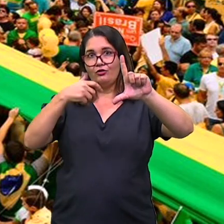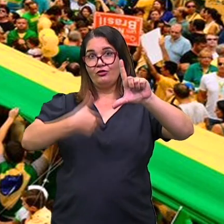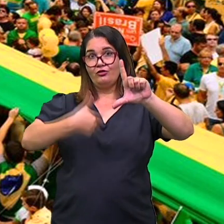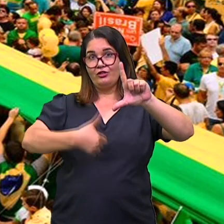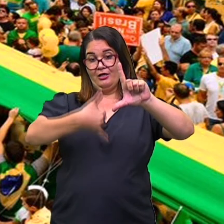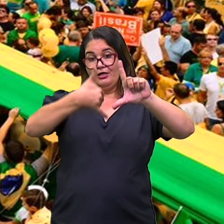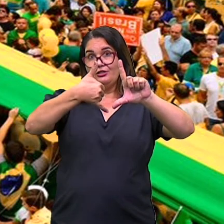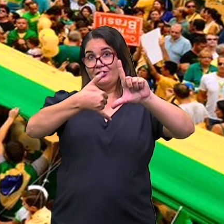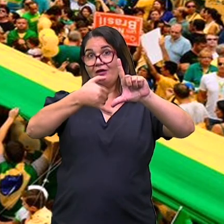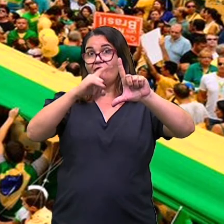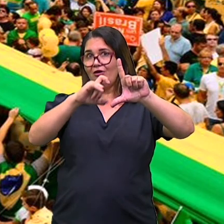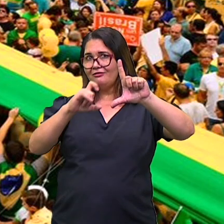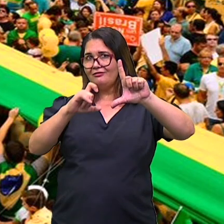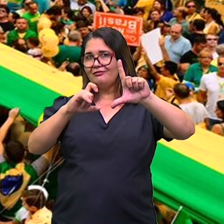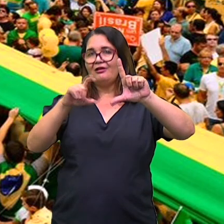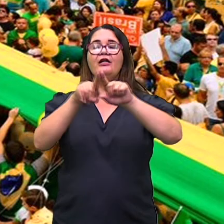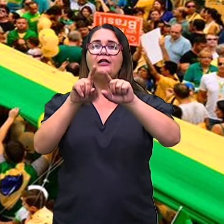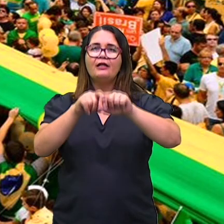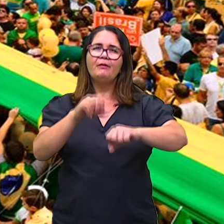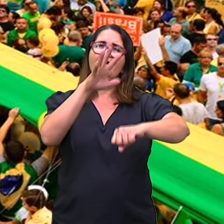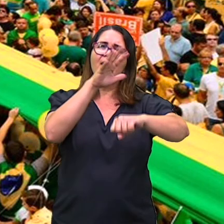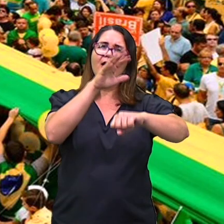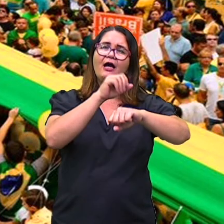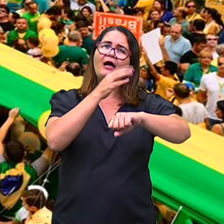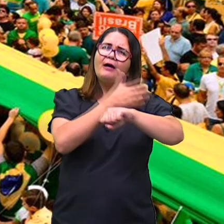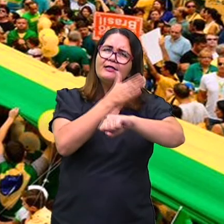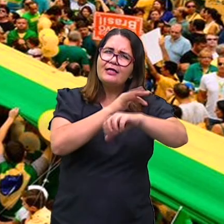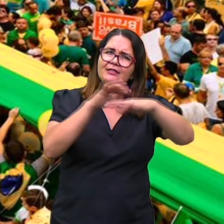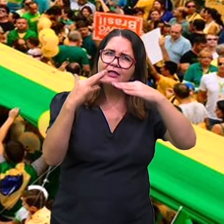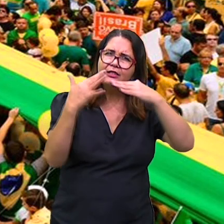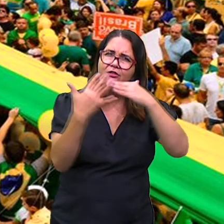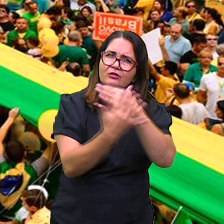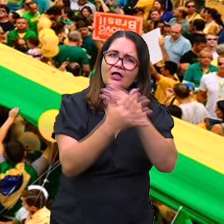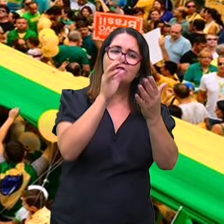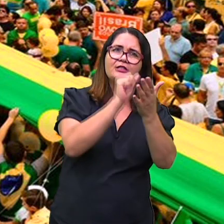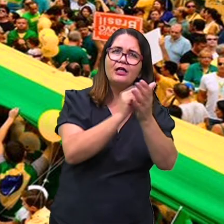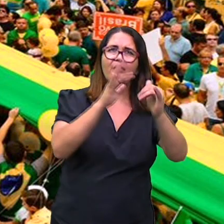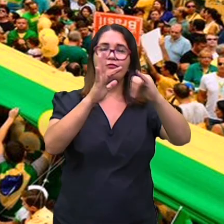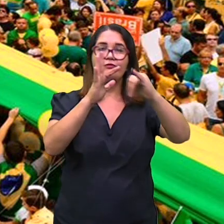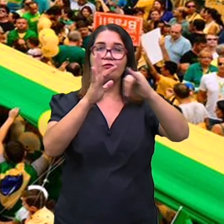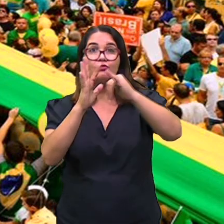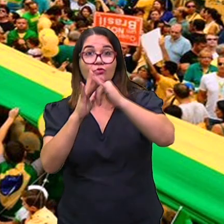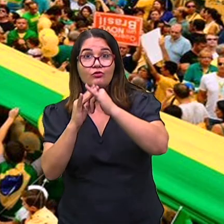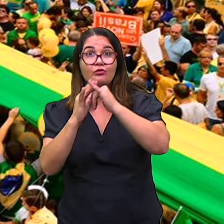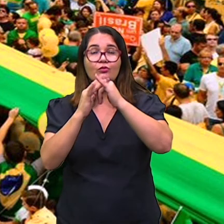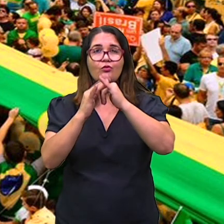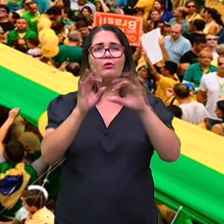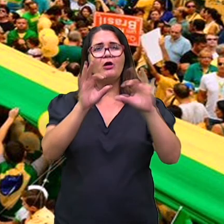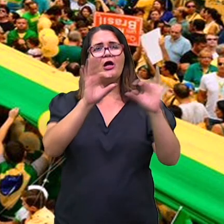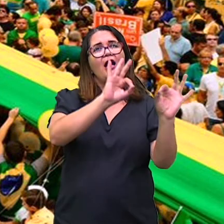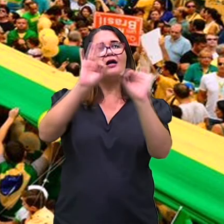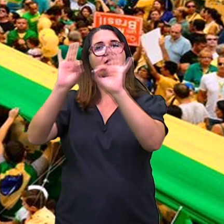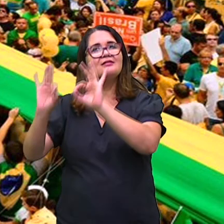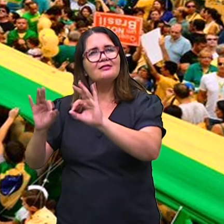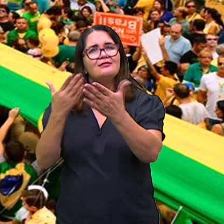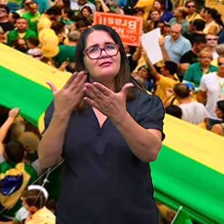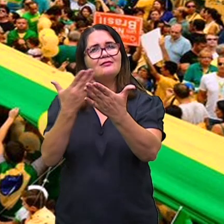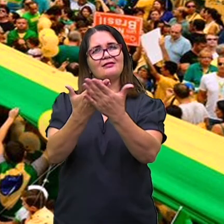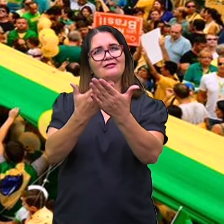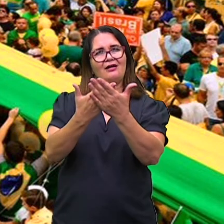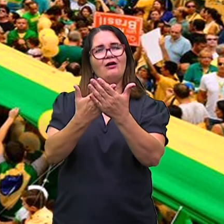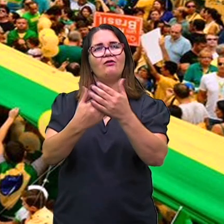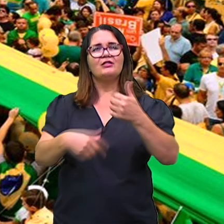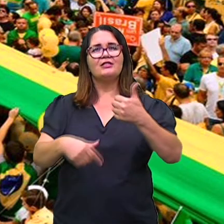tela. Acesse as nossas redes sociais, se inscreva no nosso canal do YouTube SMED GV,